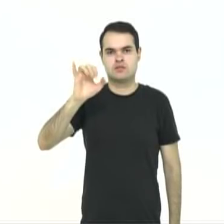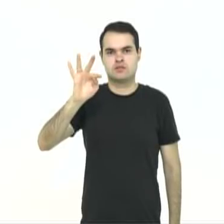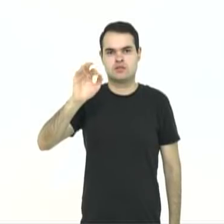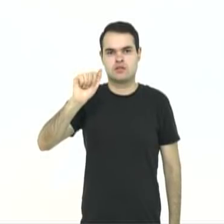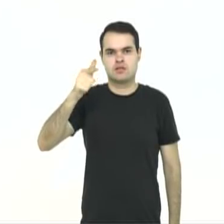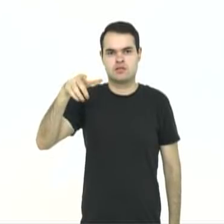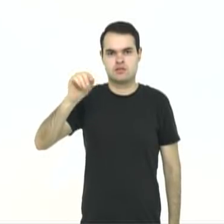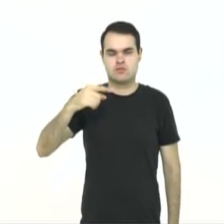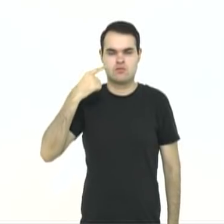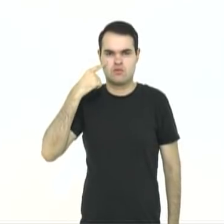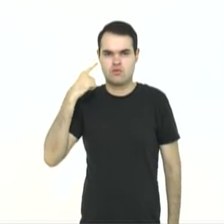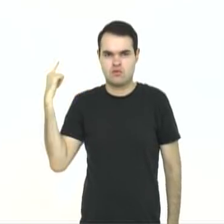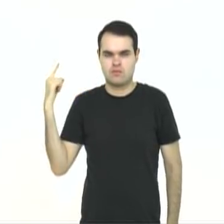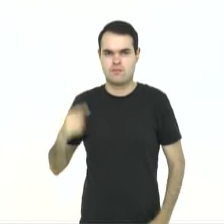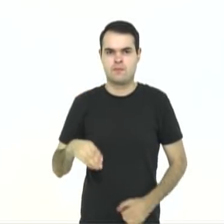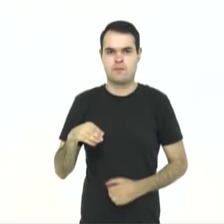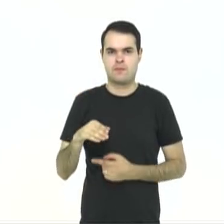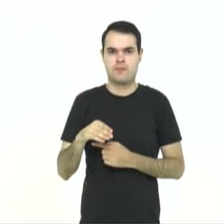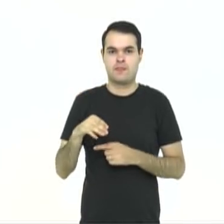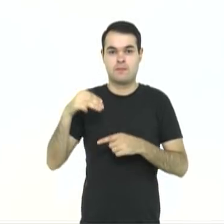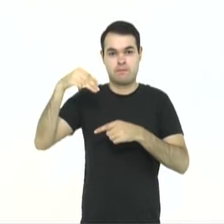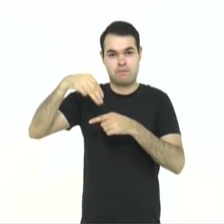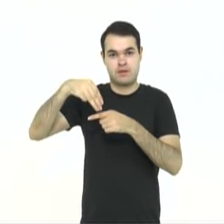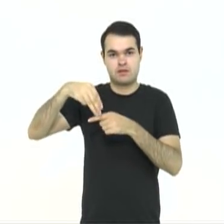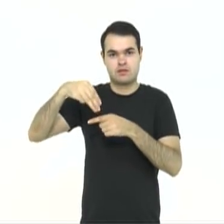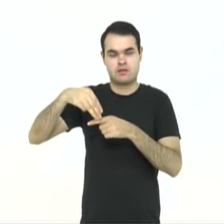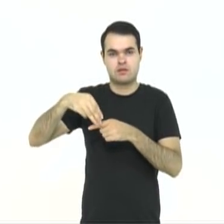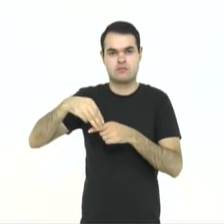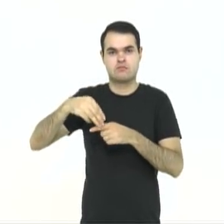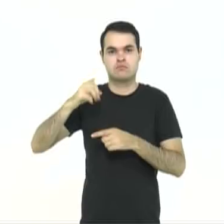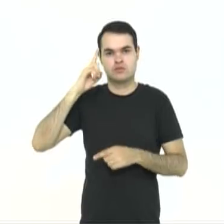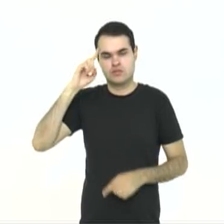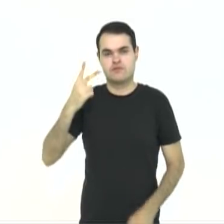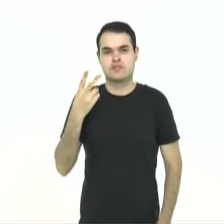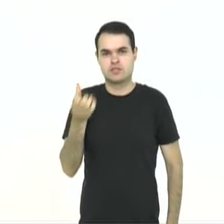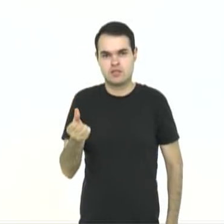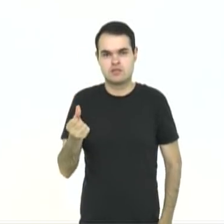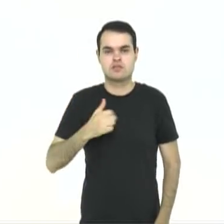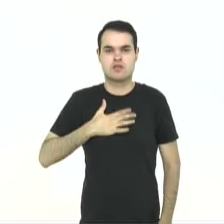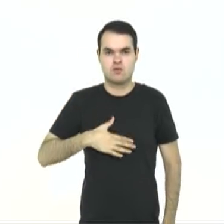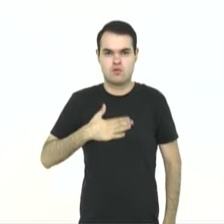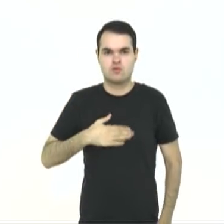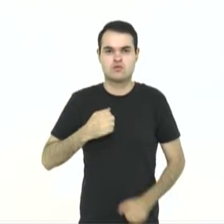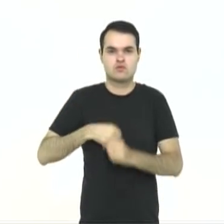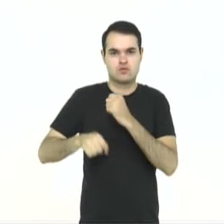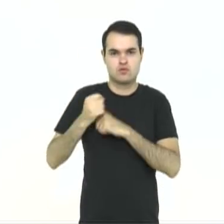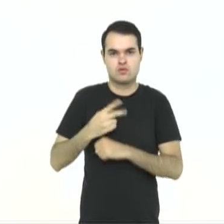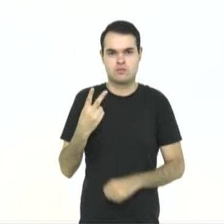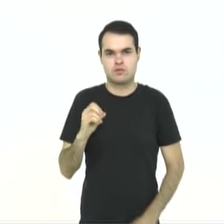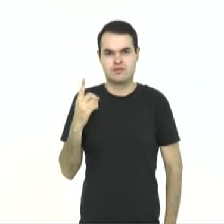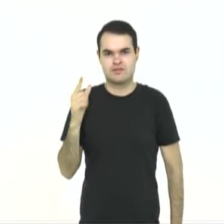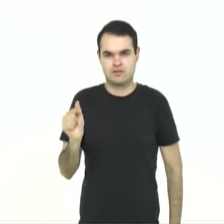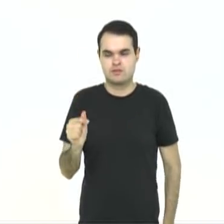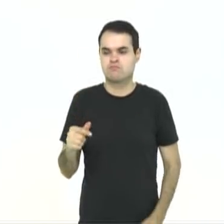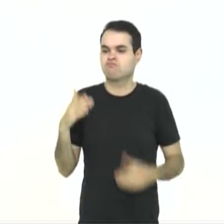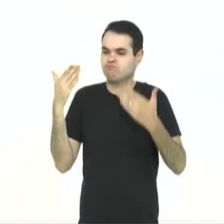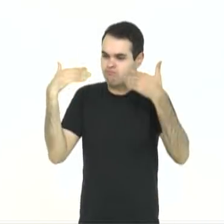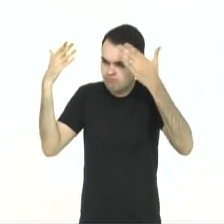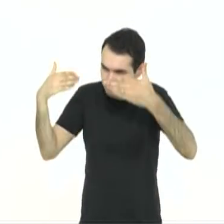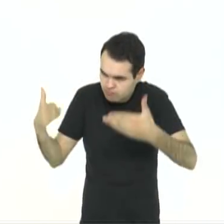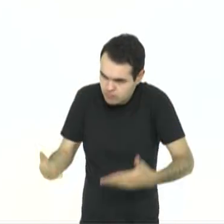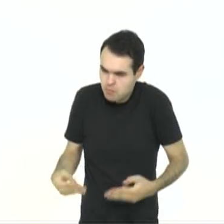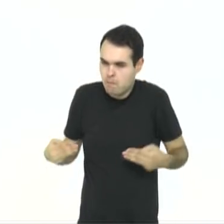ler? Olha lá, Maringá, 26 de agosto de 2017, é uma carta recente. Prezado senhor ministro